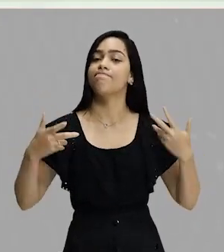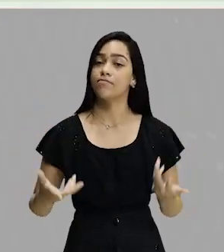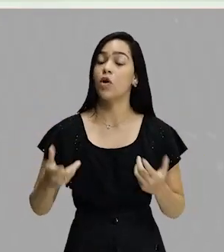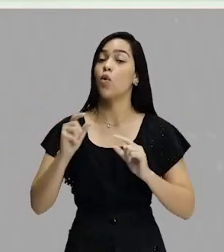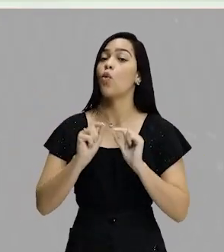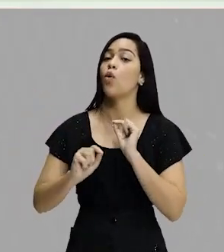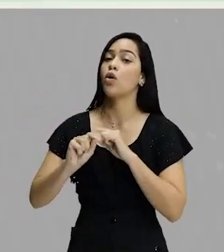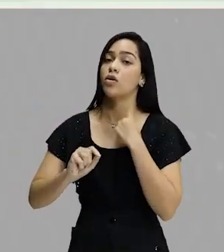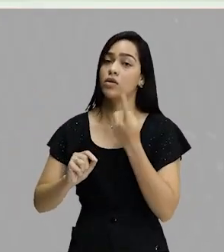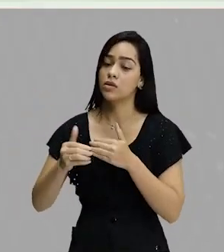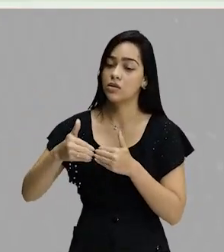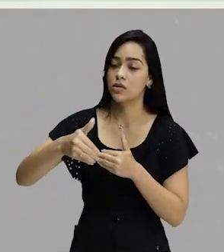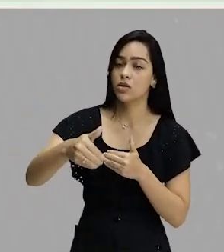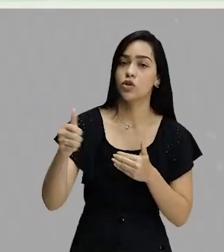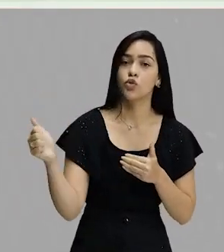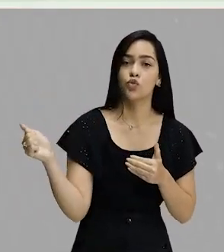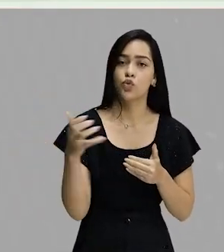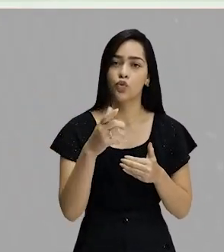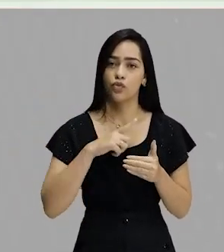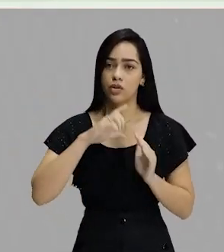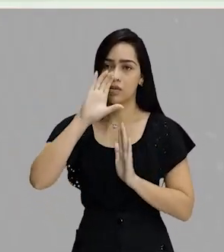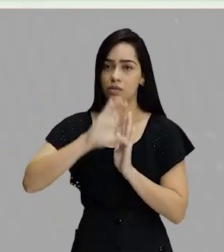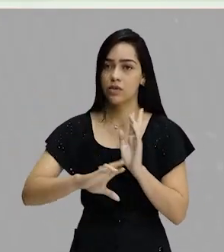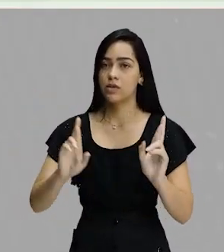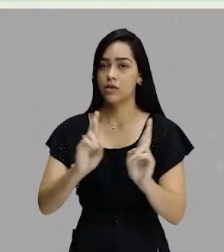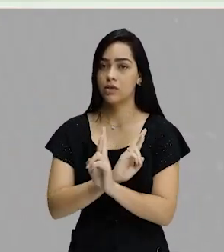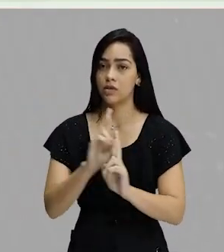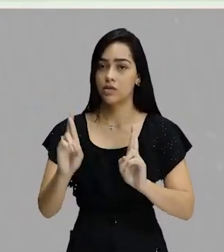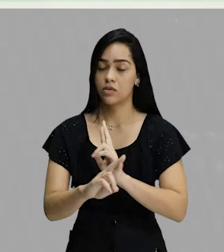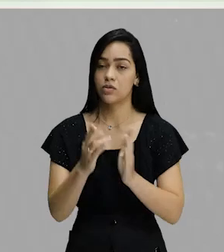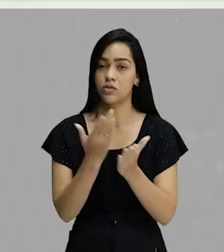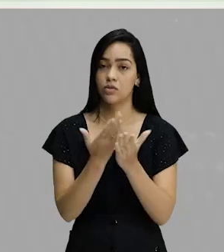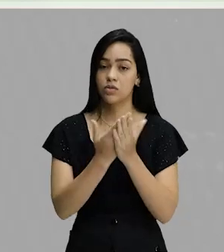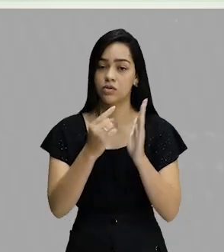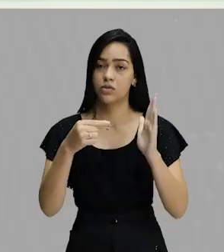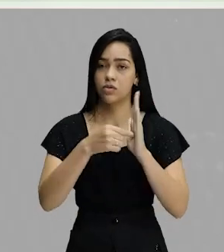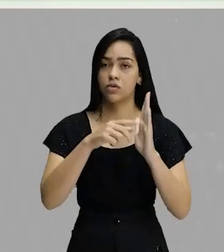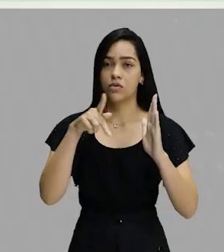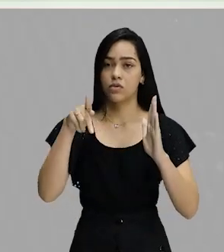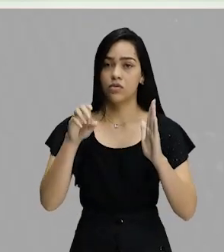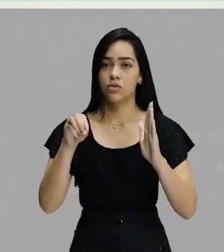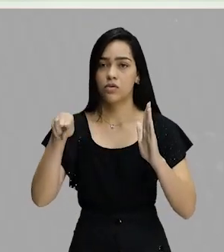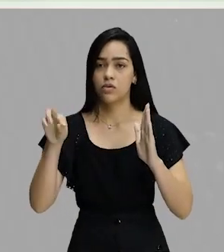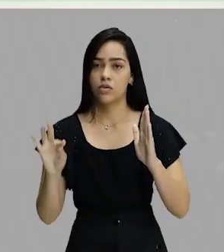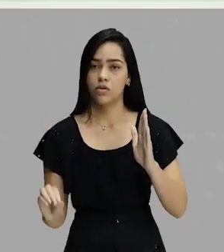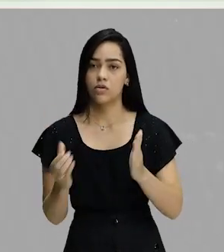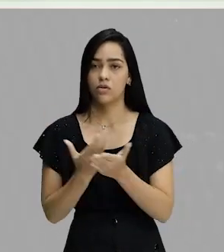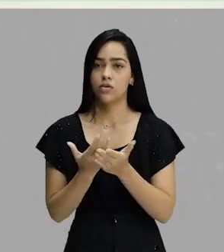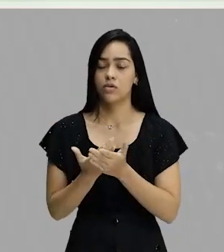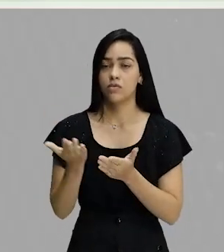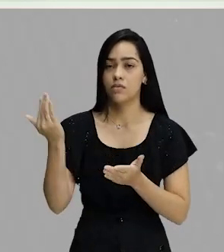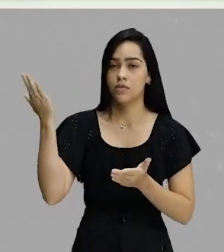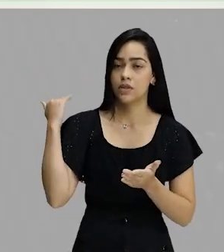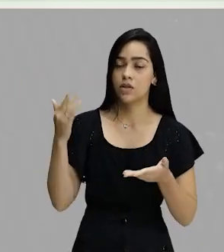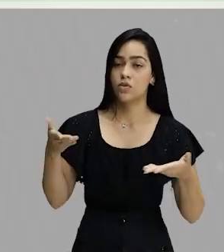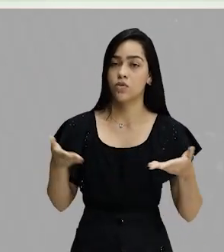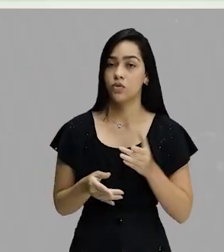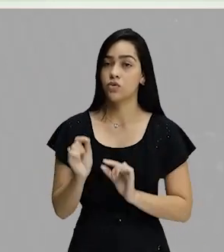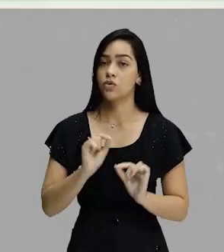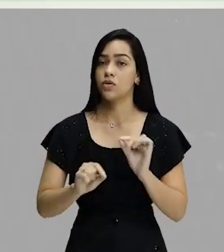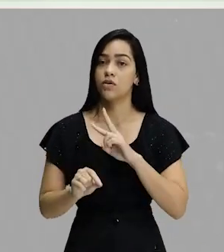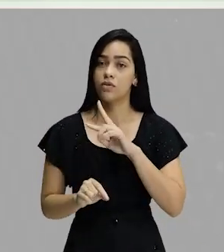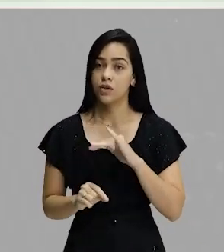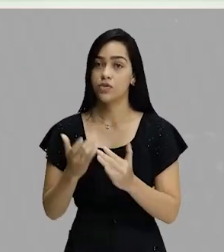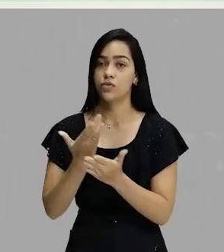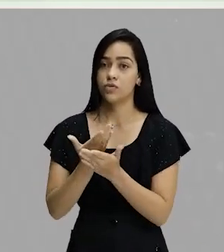Hoje a gente vai dar início a um capítulo novo, né? Falamos do estudo do ponto, não é isso? Já nas aulas passadas, hoje a gente